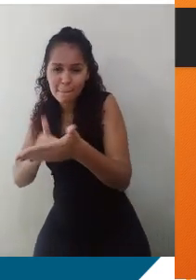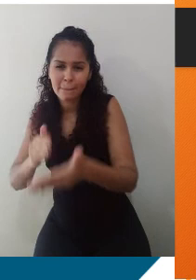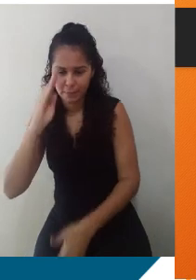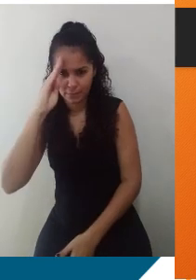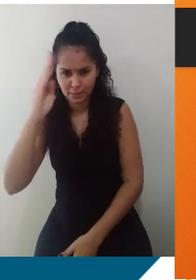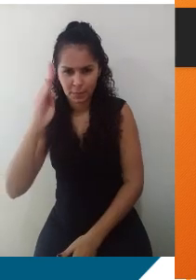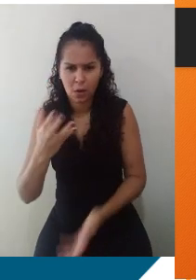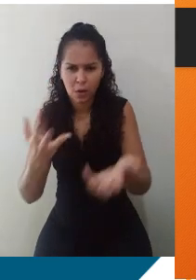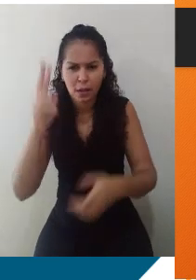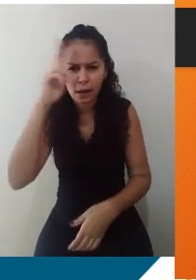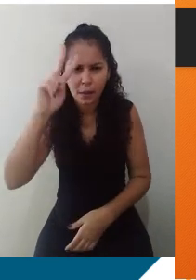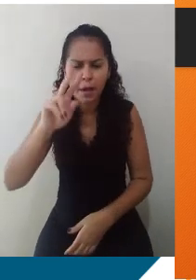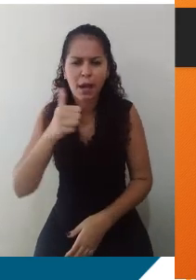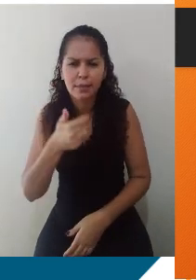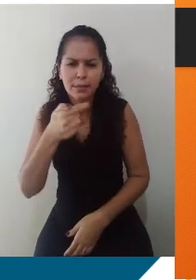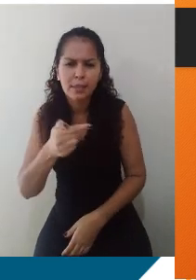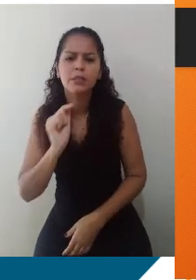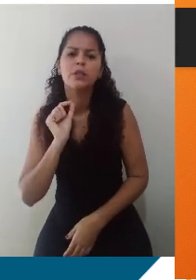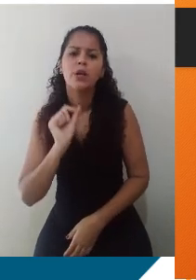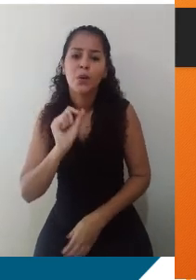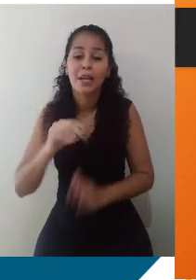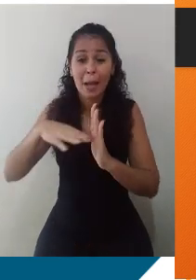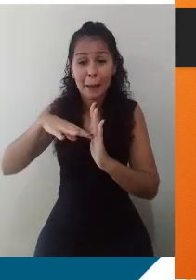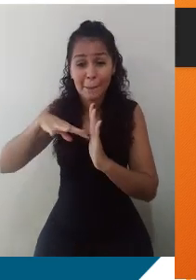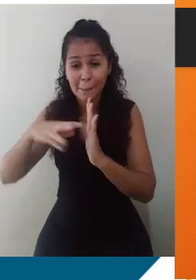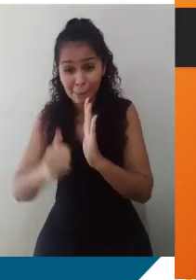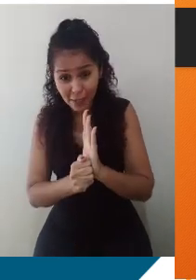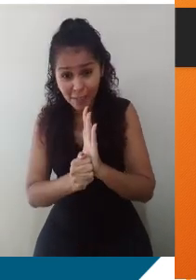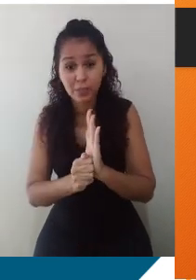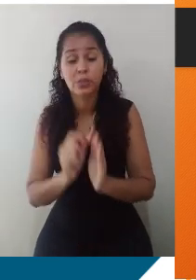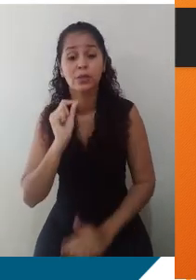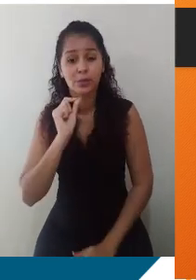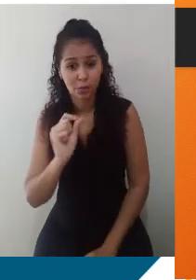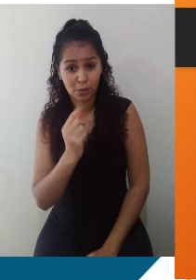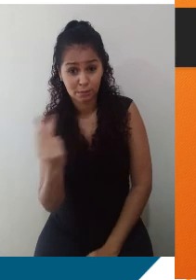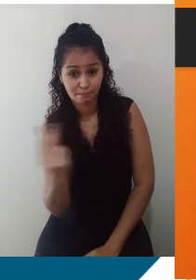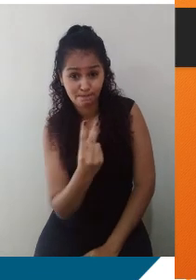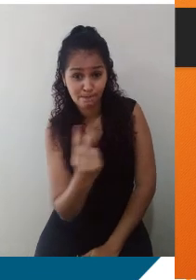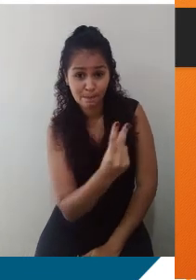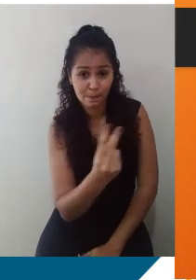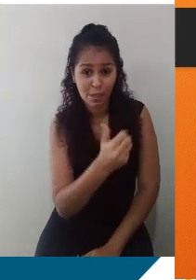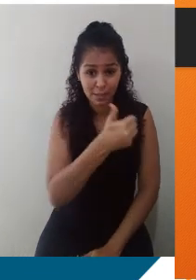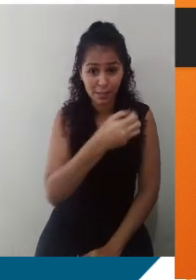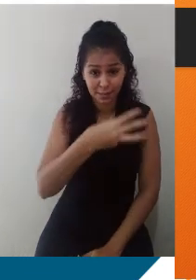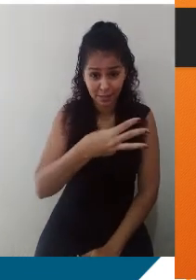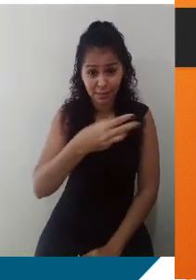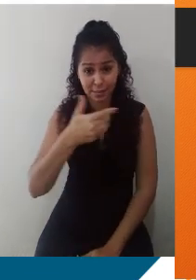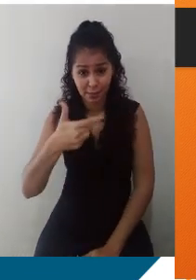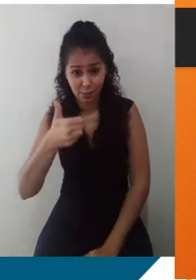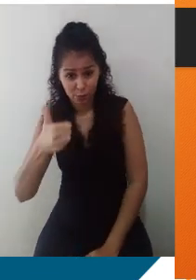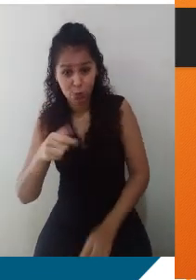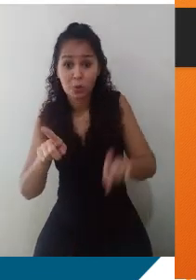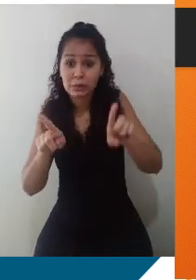quero agora lembrar você que o 17, o termo central, é a média aritmética do par de equidistantes 13 com